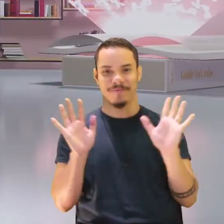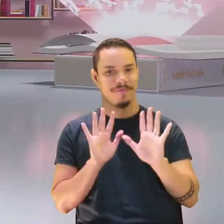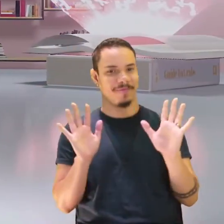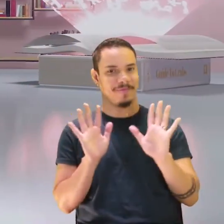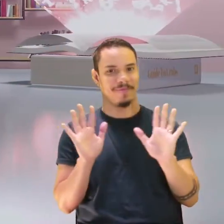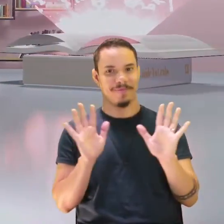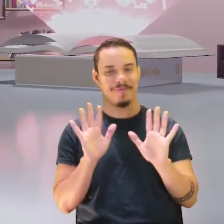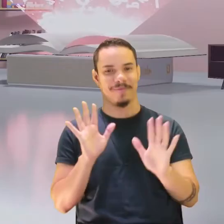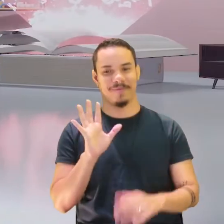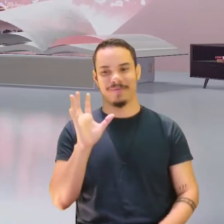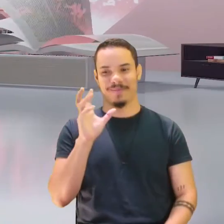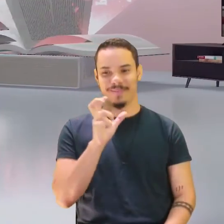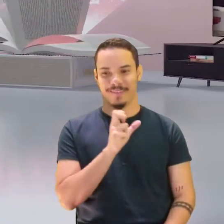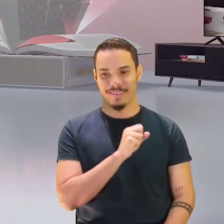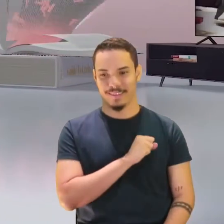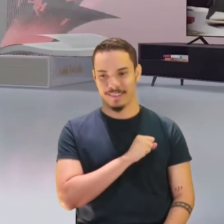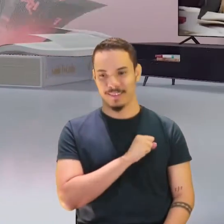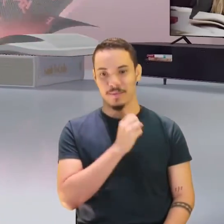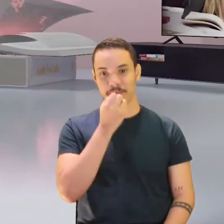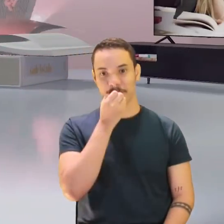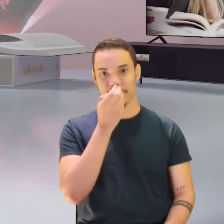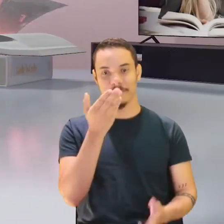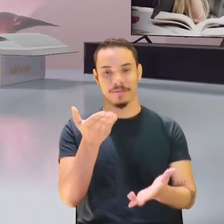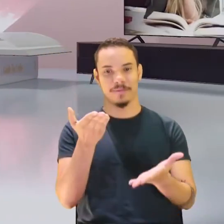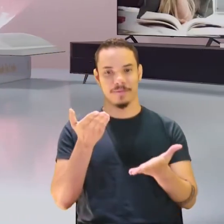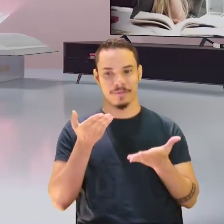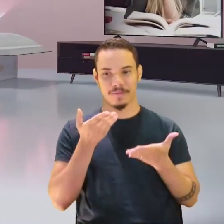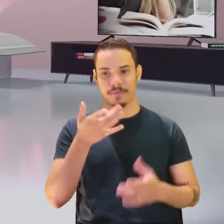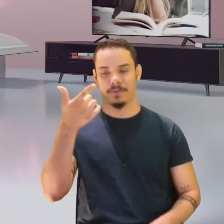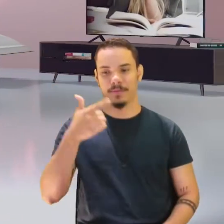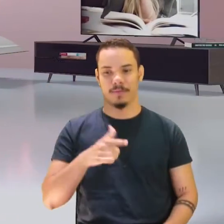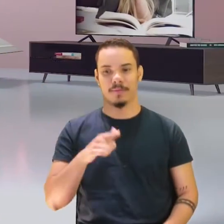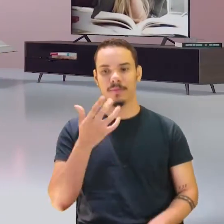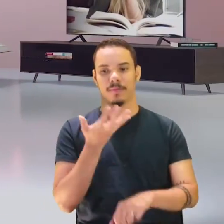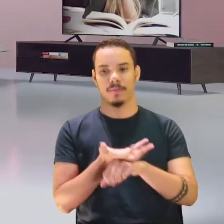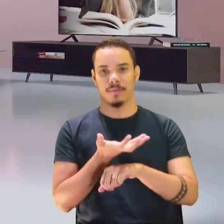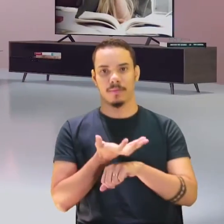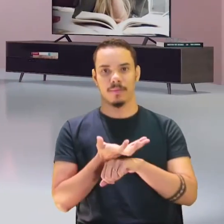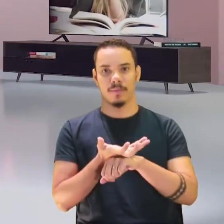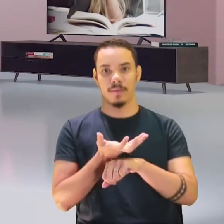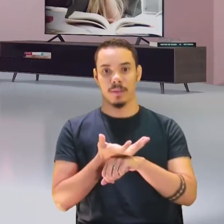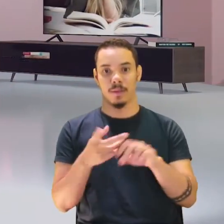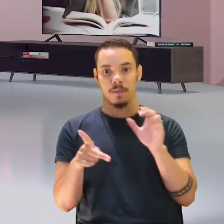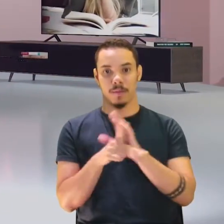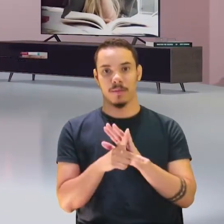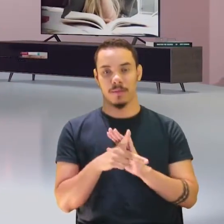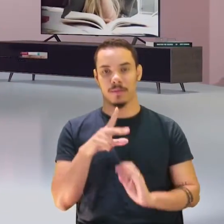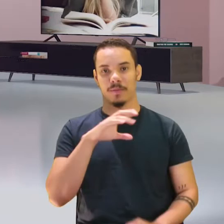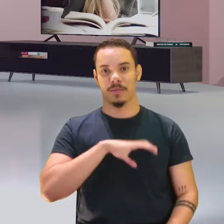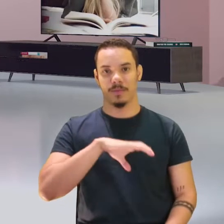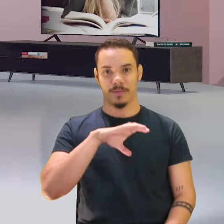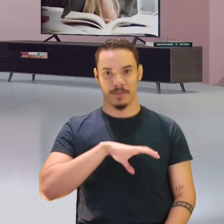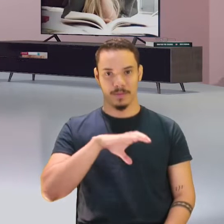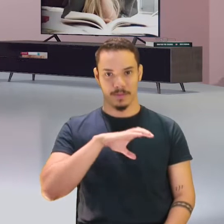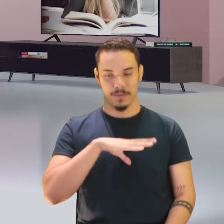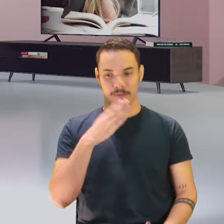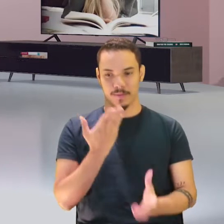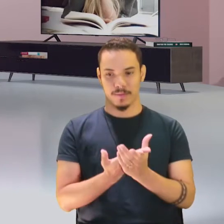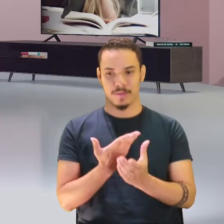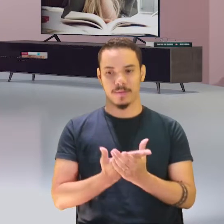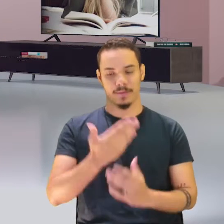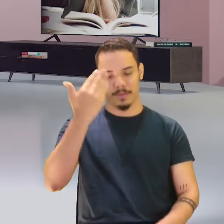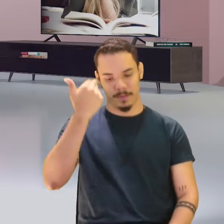Olá, amadinhos! Sejam bem-vindos a mais uma aula de língua portuguesa. Comigo,